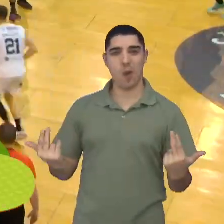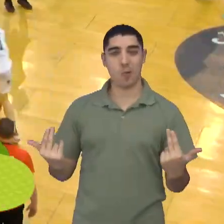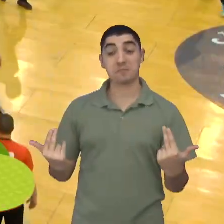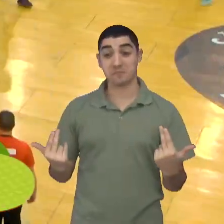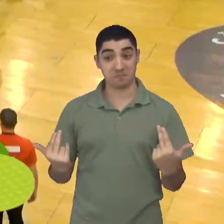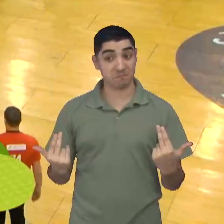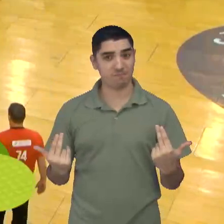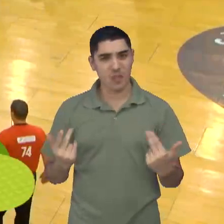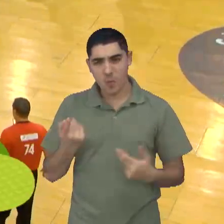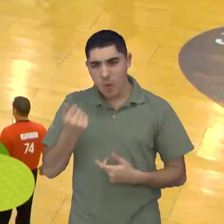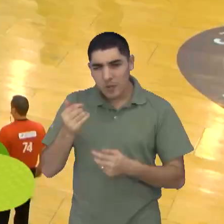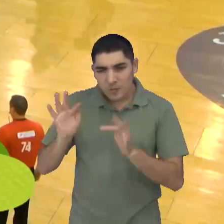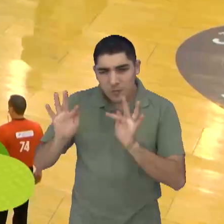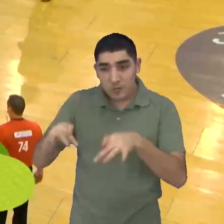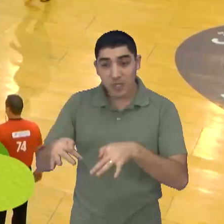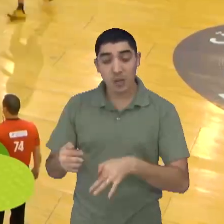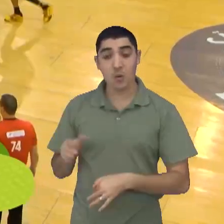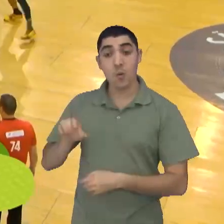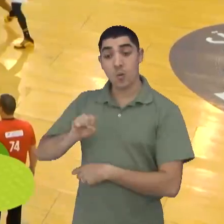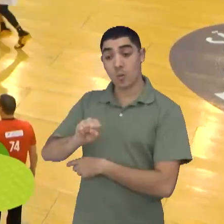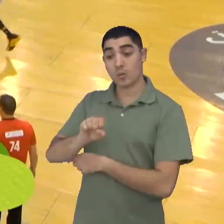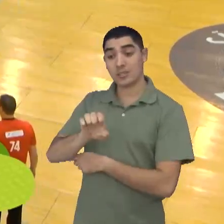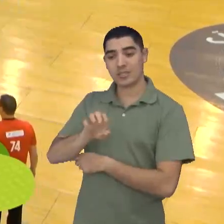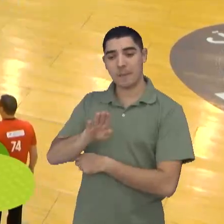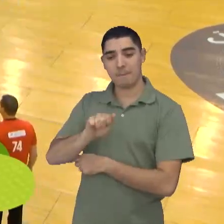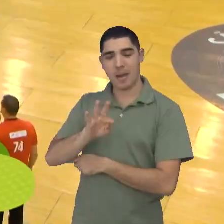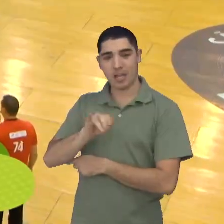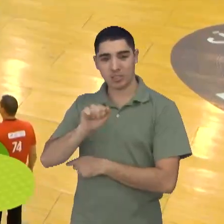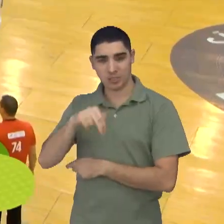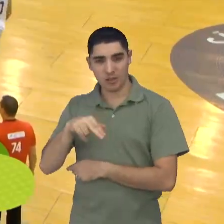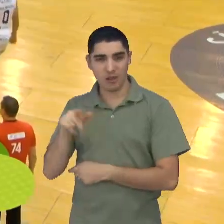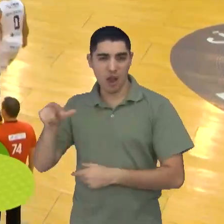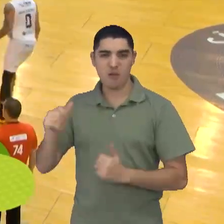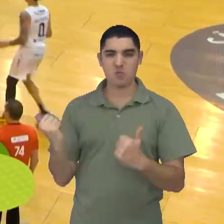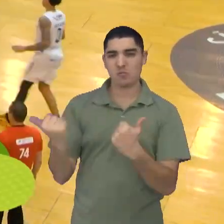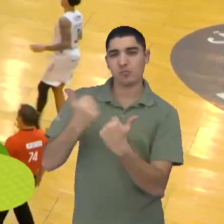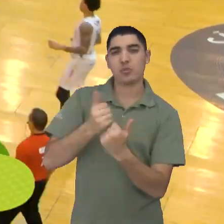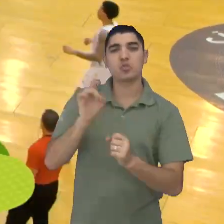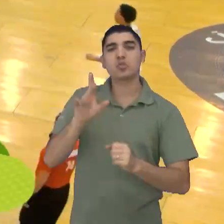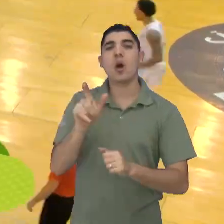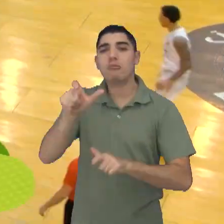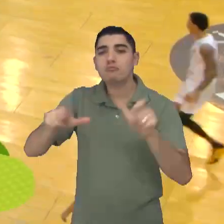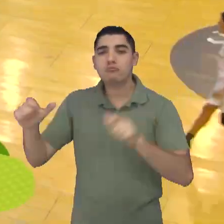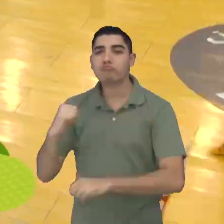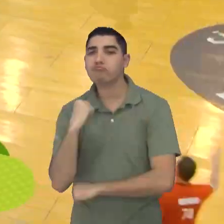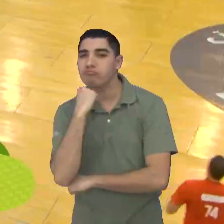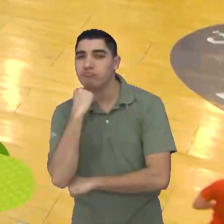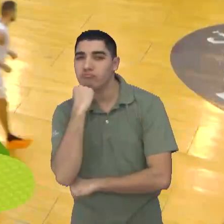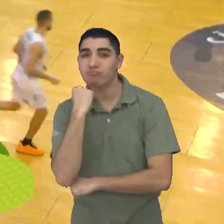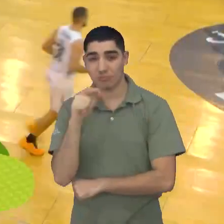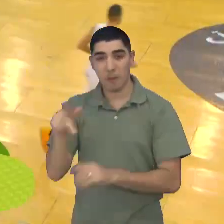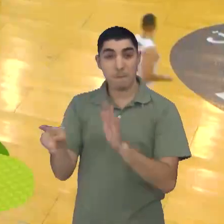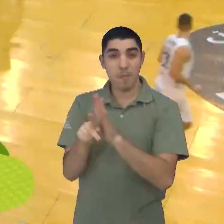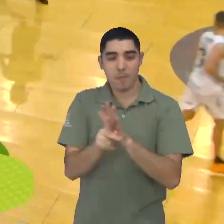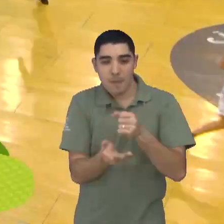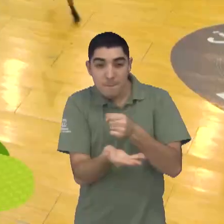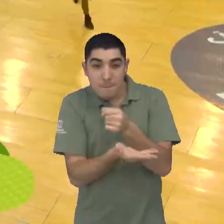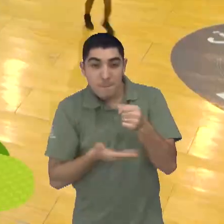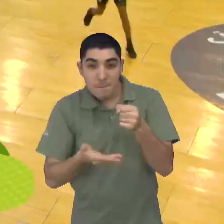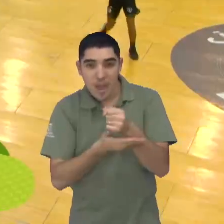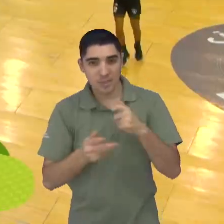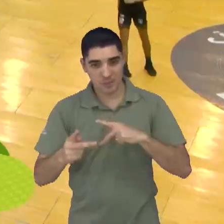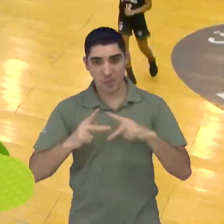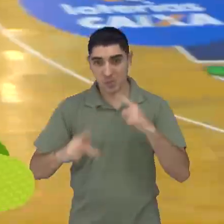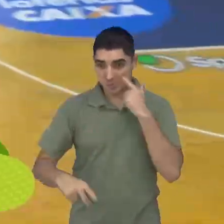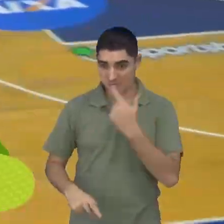reta final do período, Seba aproveitou para poupar a equipe e colocou todos os atletas formados nas categorias de base do